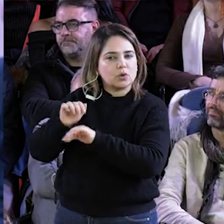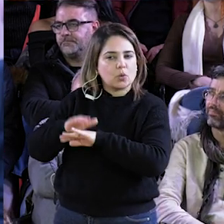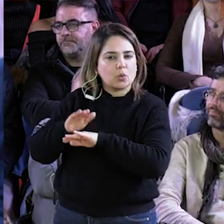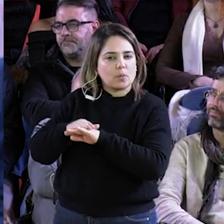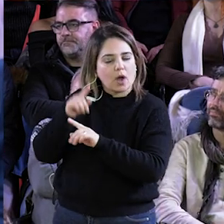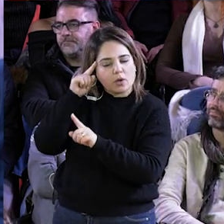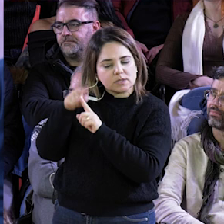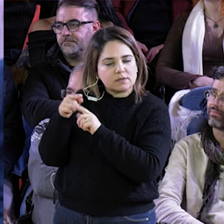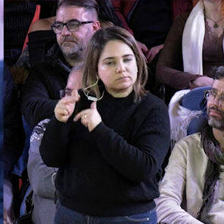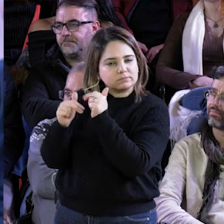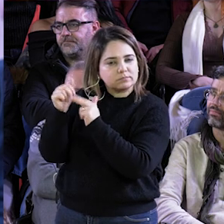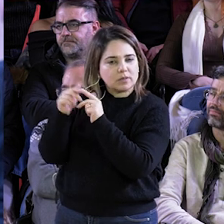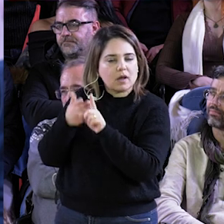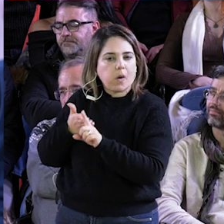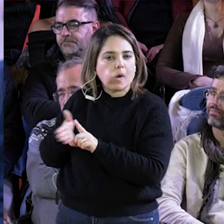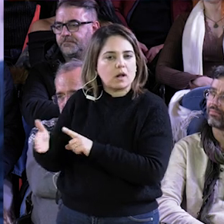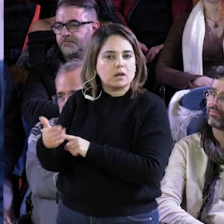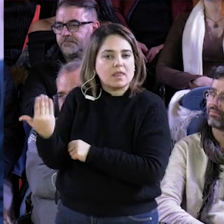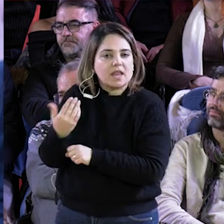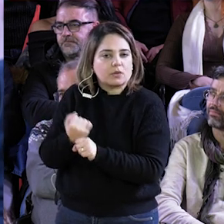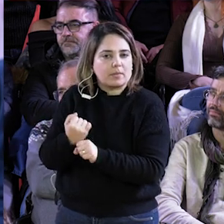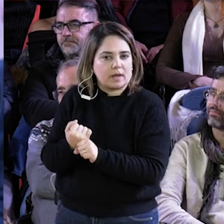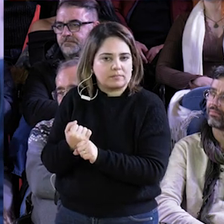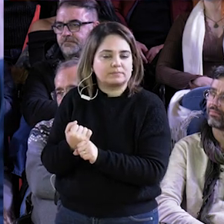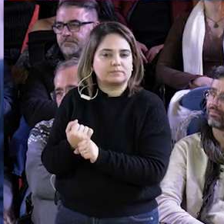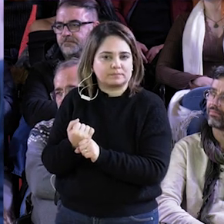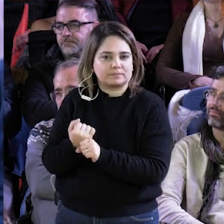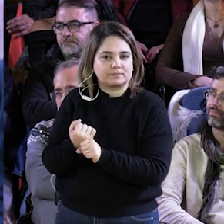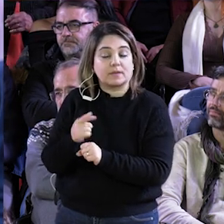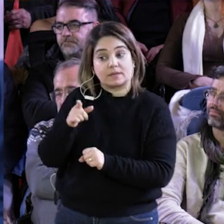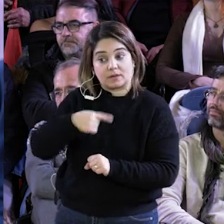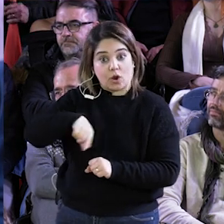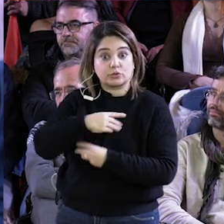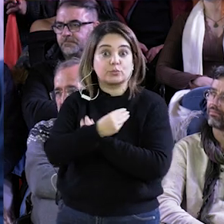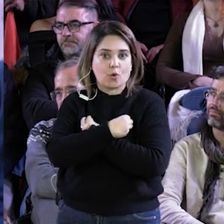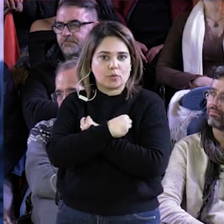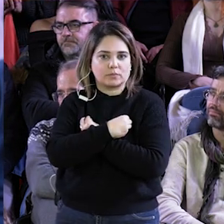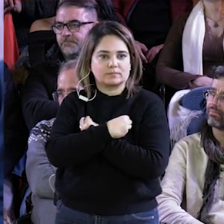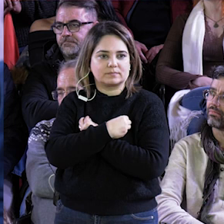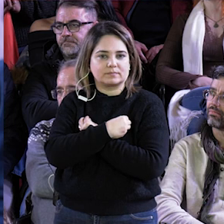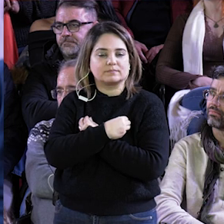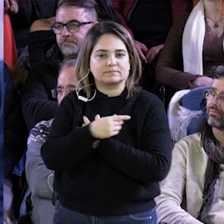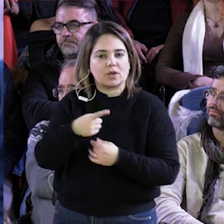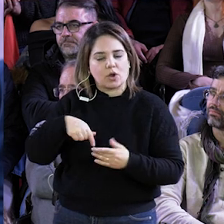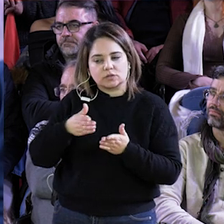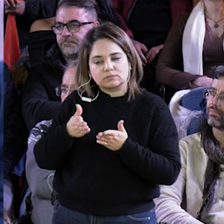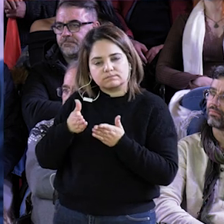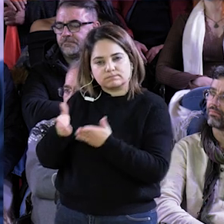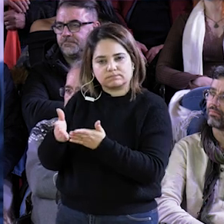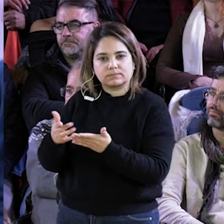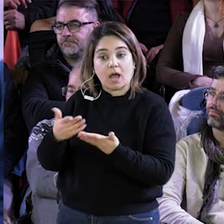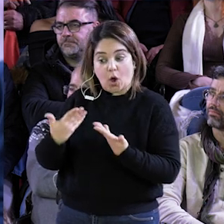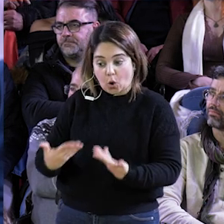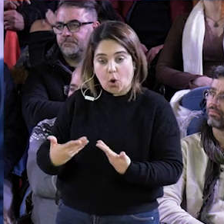engenhosamente construído para escapar ao direito do trabalho. Não fora o Bloco e não haveria neste preciso